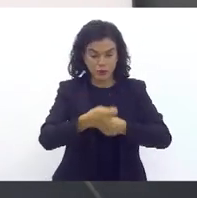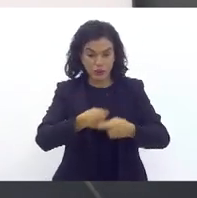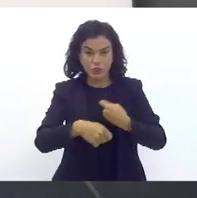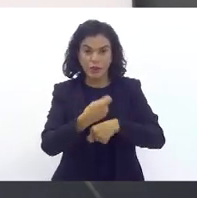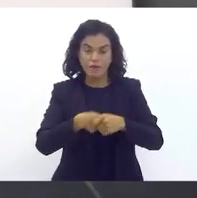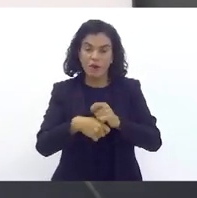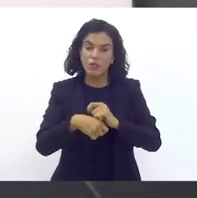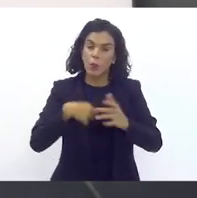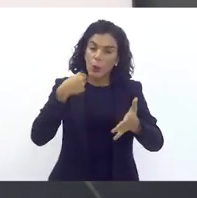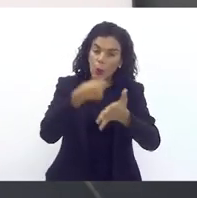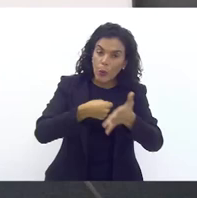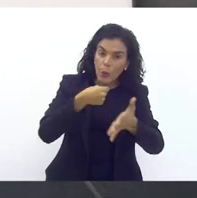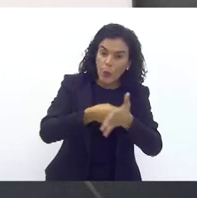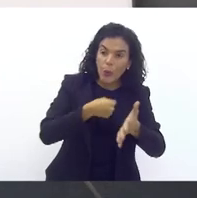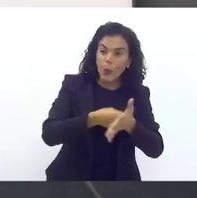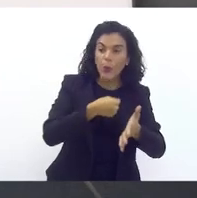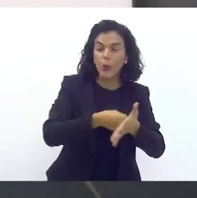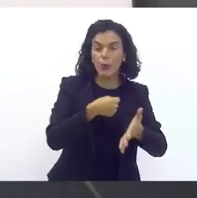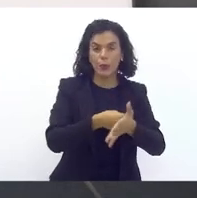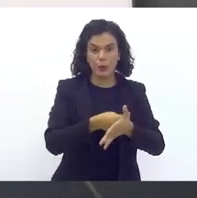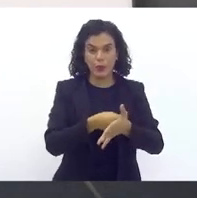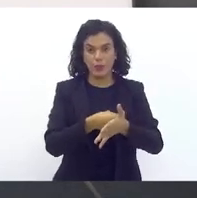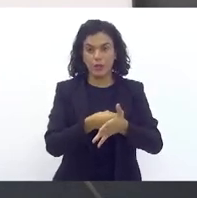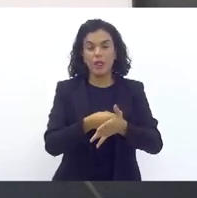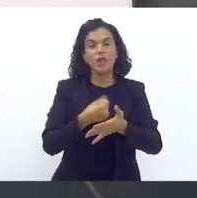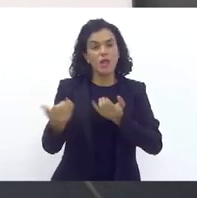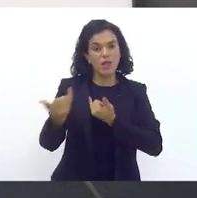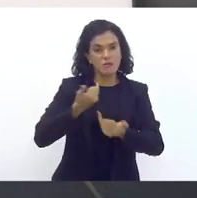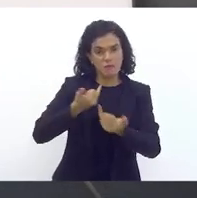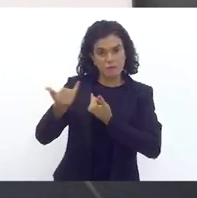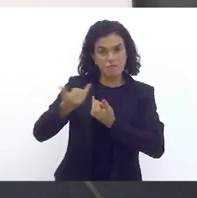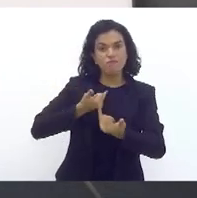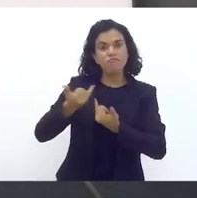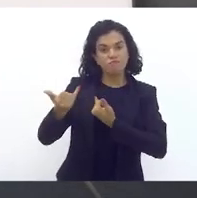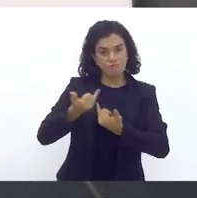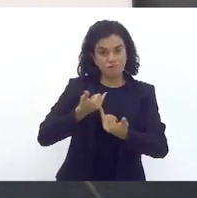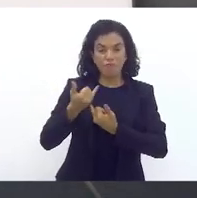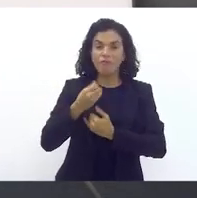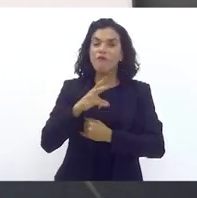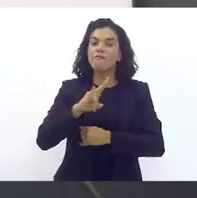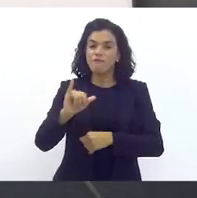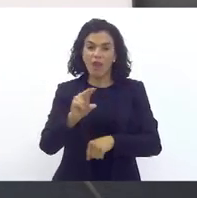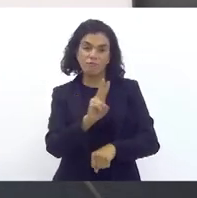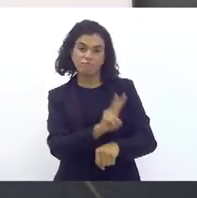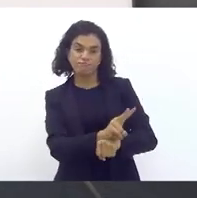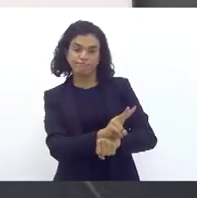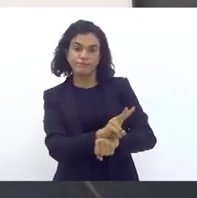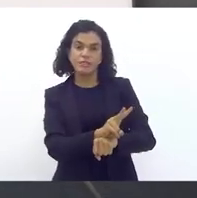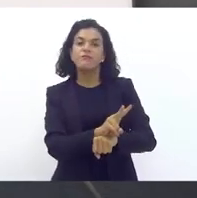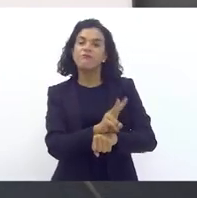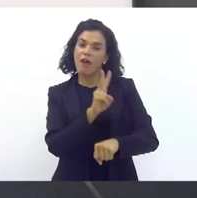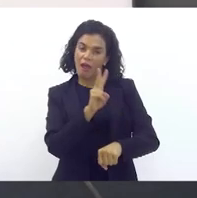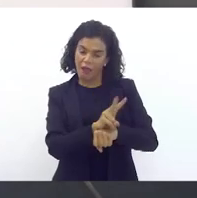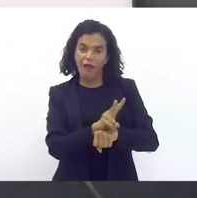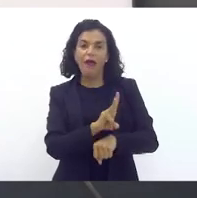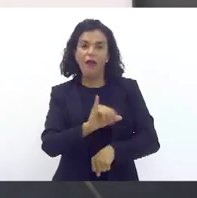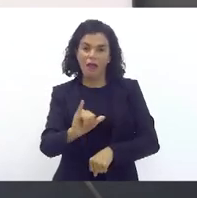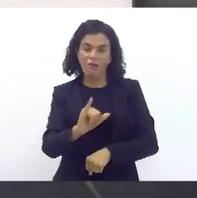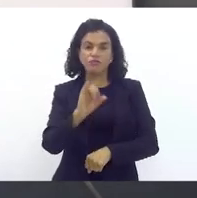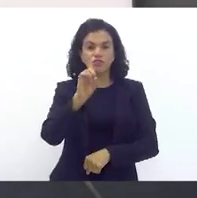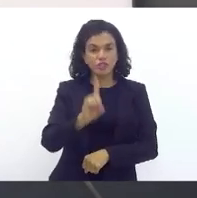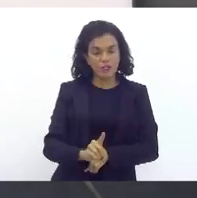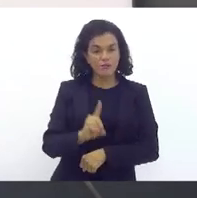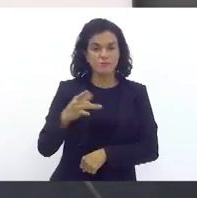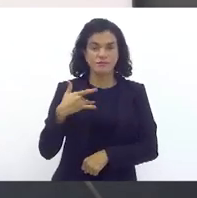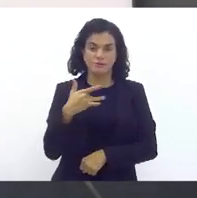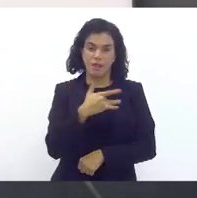essa salvaguarda. E nos disseram, vai ser resguardado o PCCS da Saúde, vai ser resguardado o direito de concurso